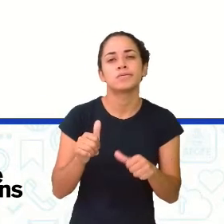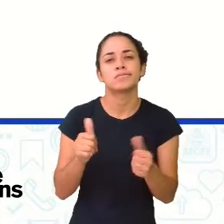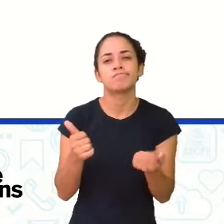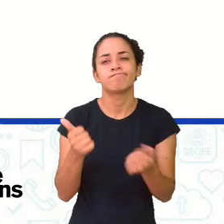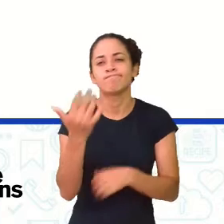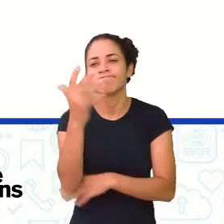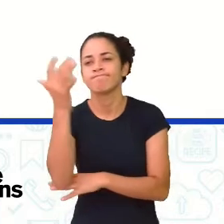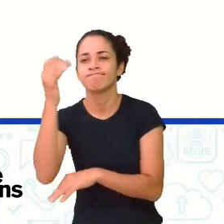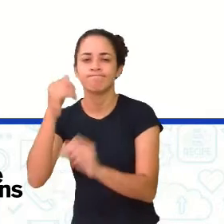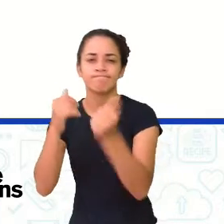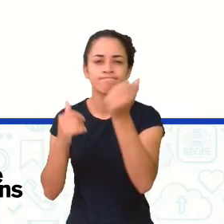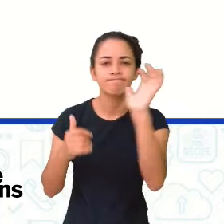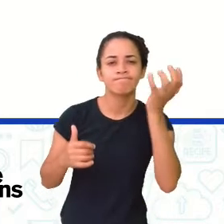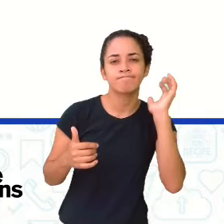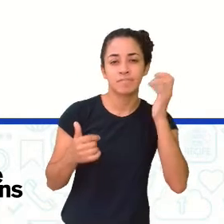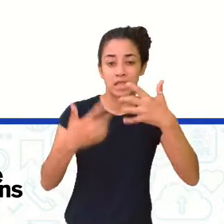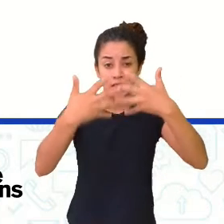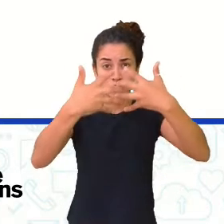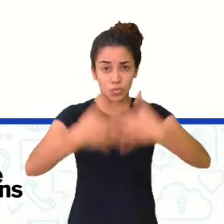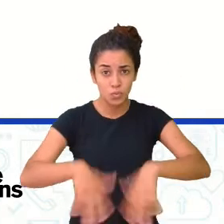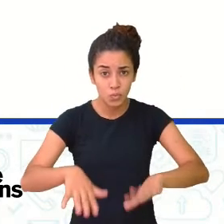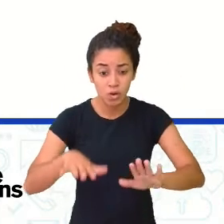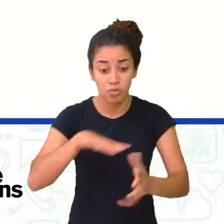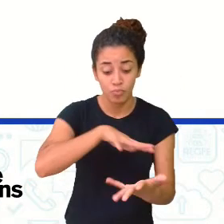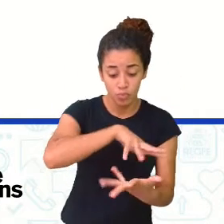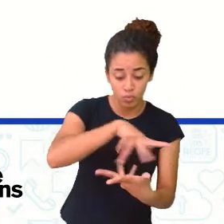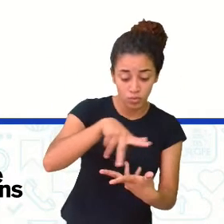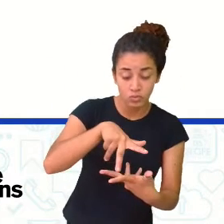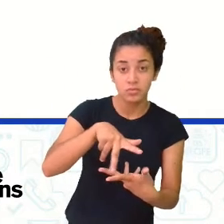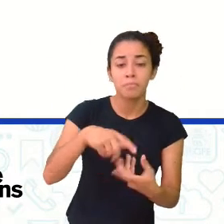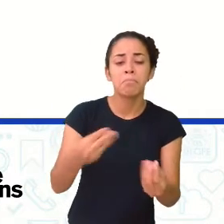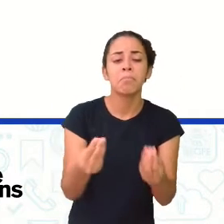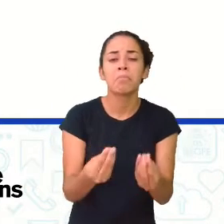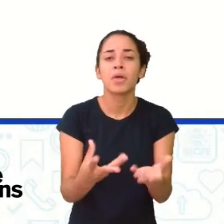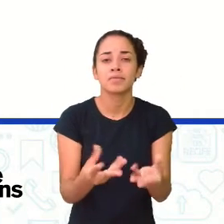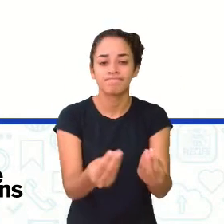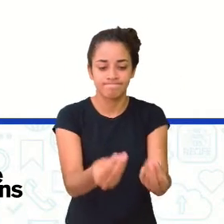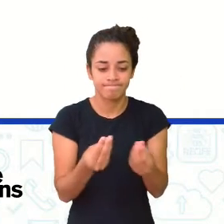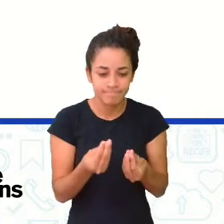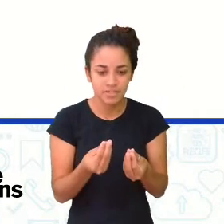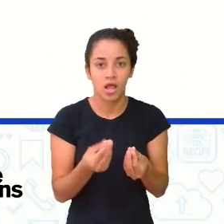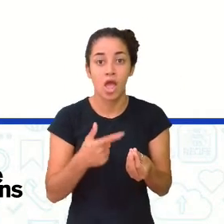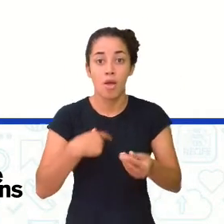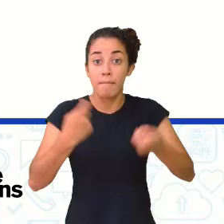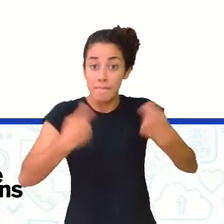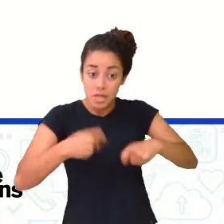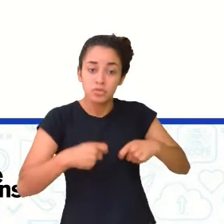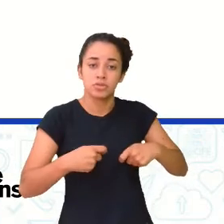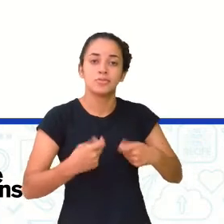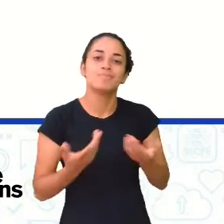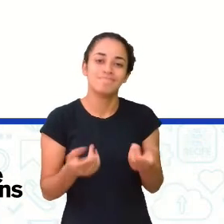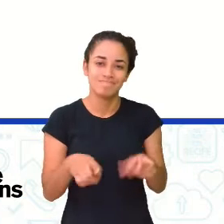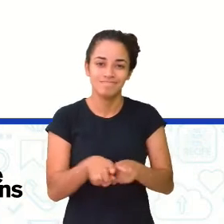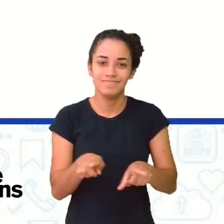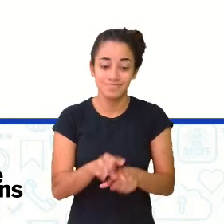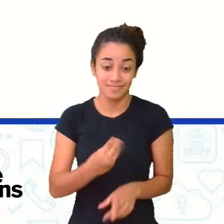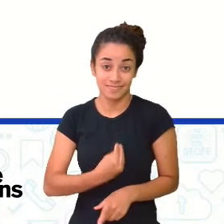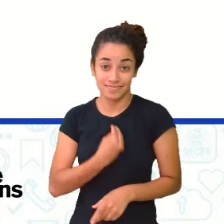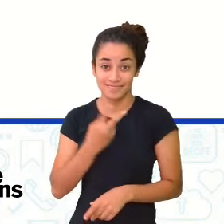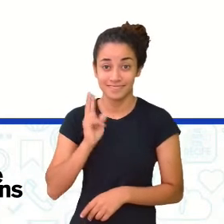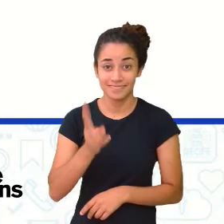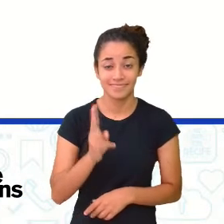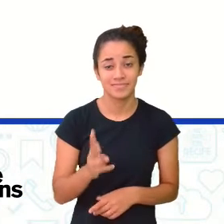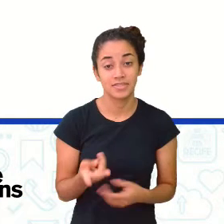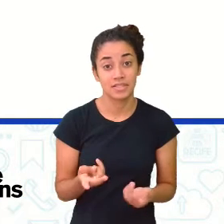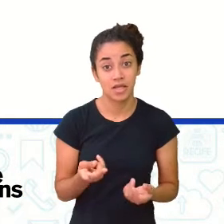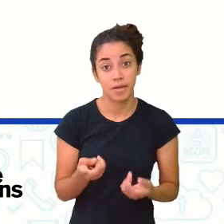uma forma natural no mundo, para atender às suas necessidades, porque a gente, para sobreviver,